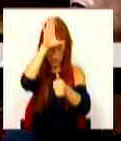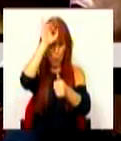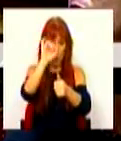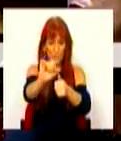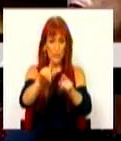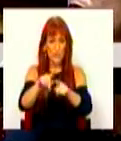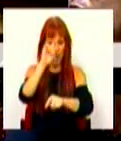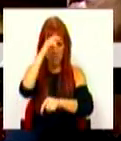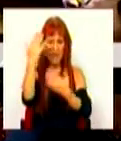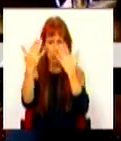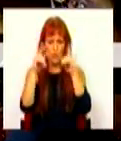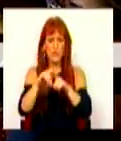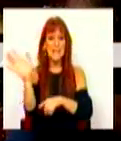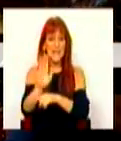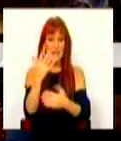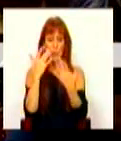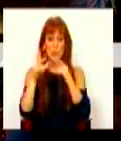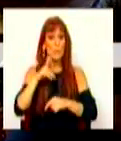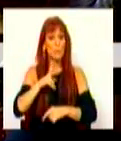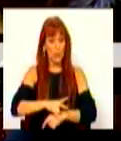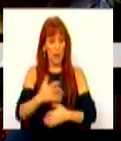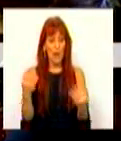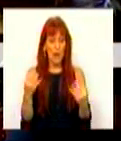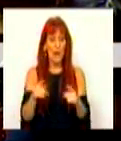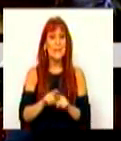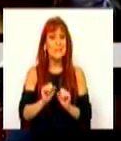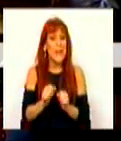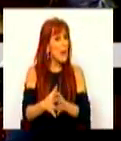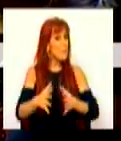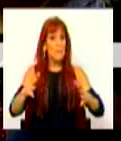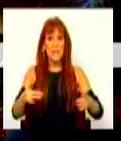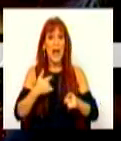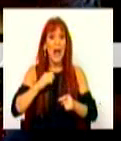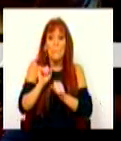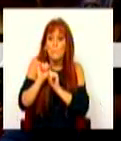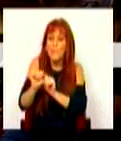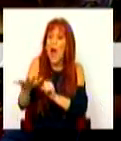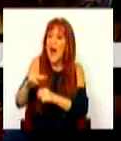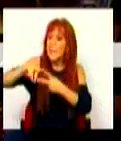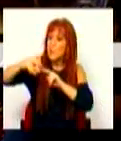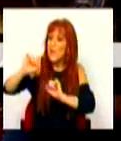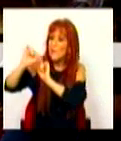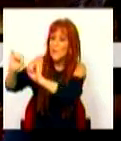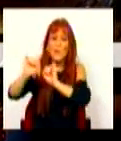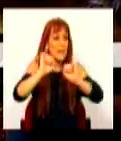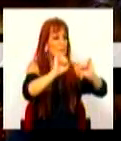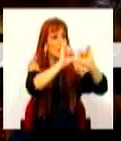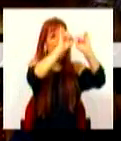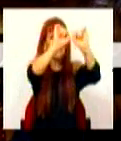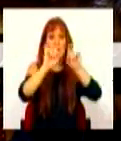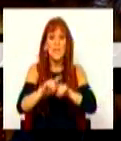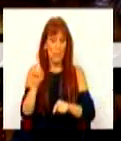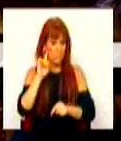no que respeita aos teatros e cineteatros em Portugal, que na sua maioria pertencem à esfera municipal, é da